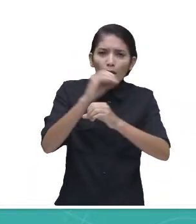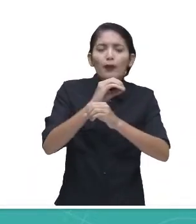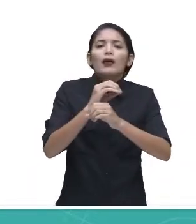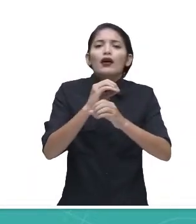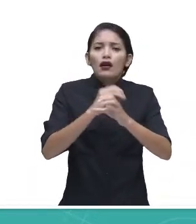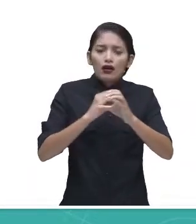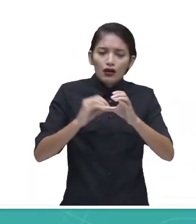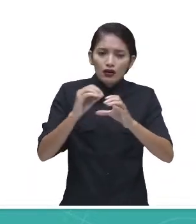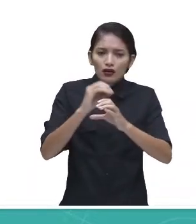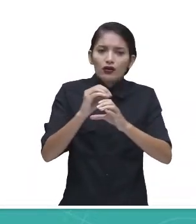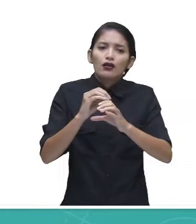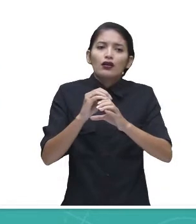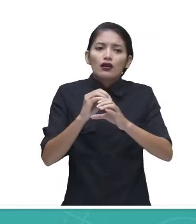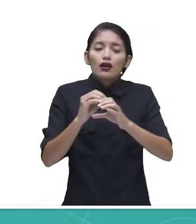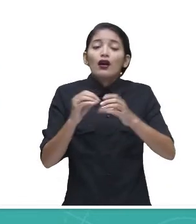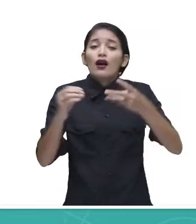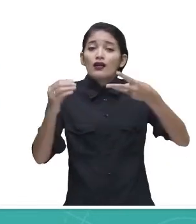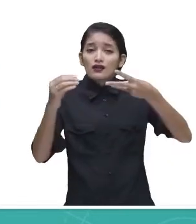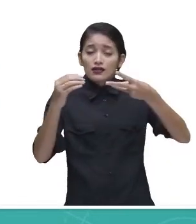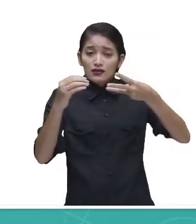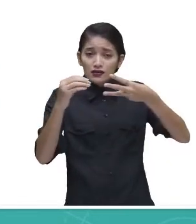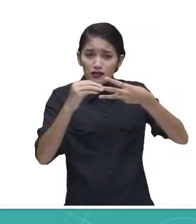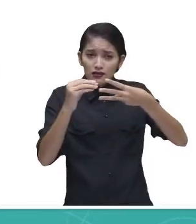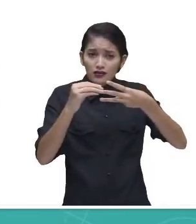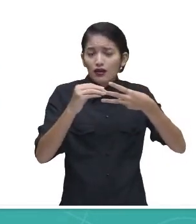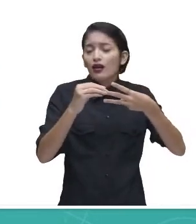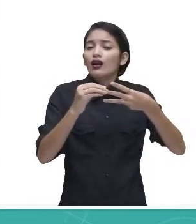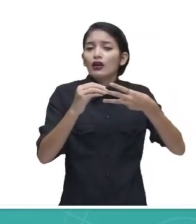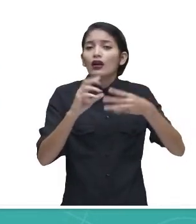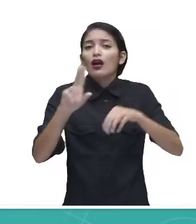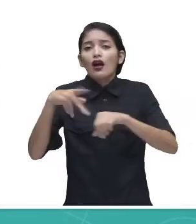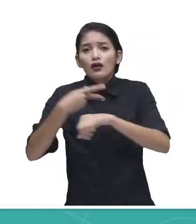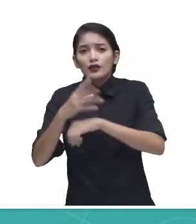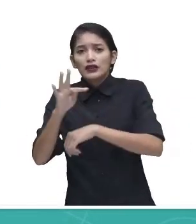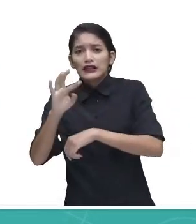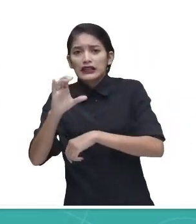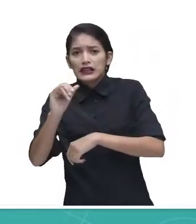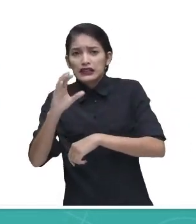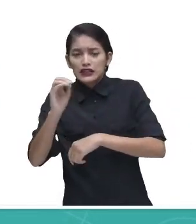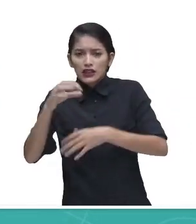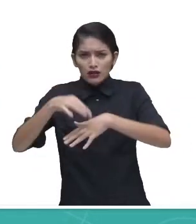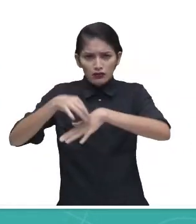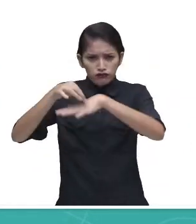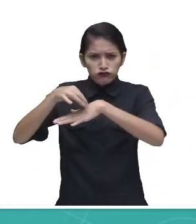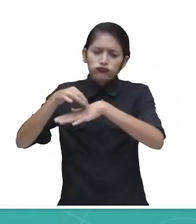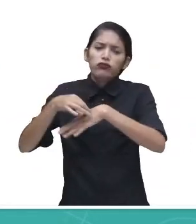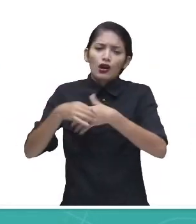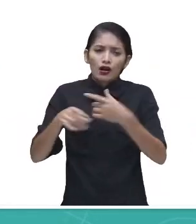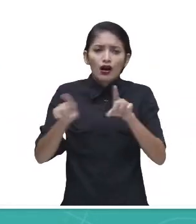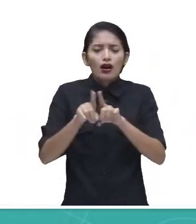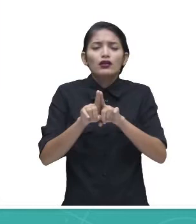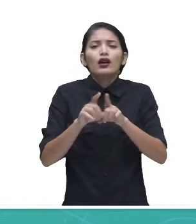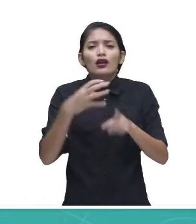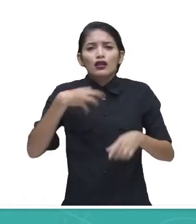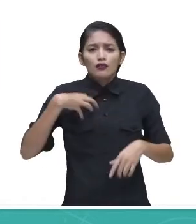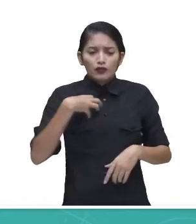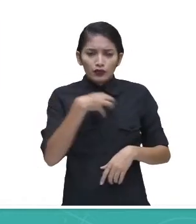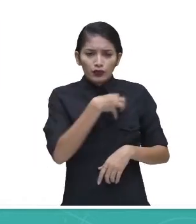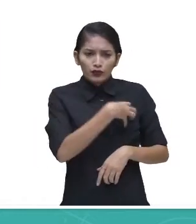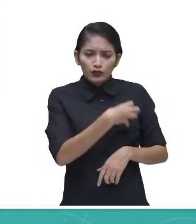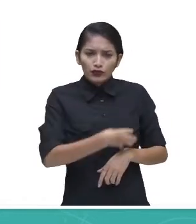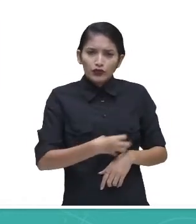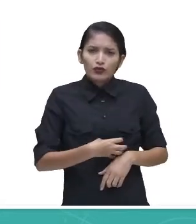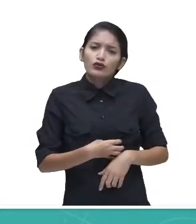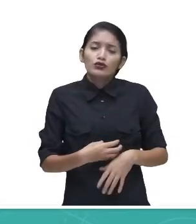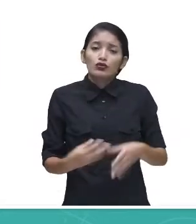Vamos esperar aparecer célula, ok? Conjunto de células, tecidos organizados em órgãos se